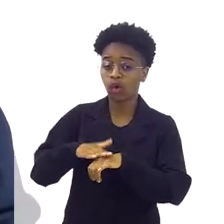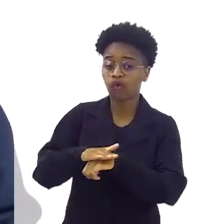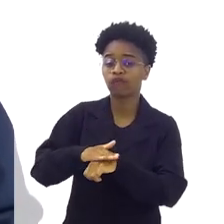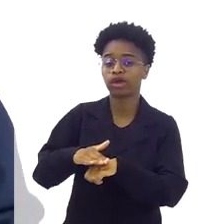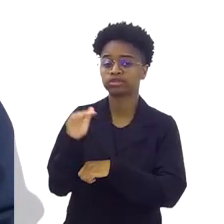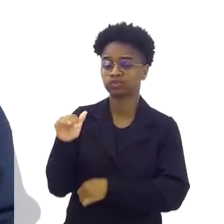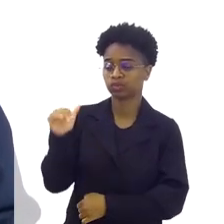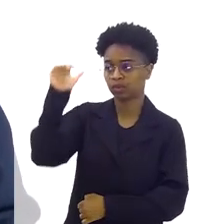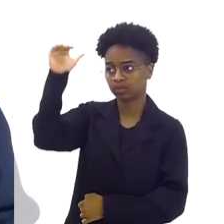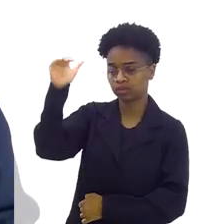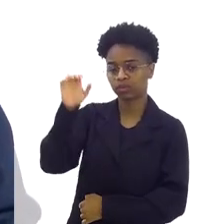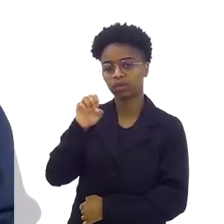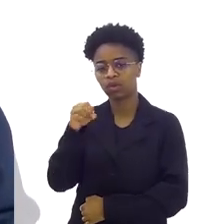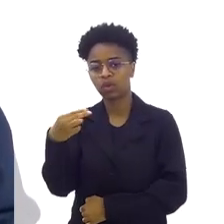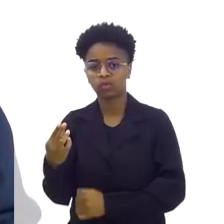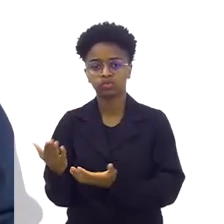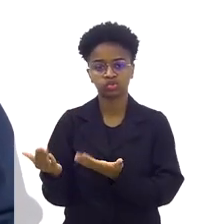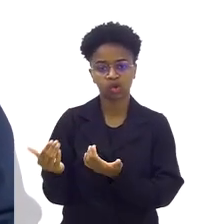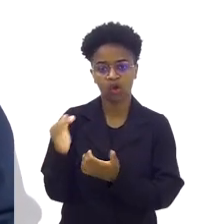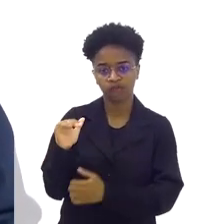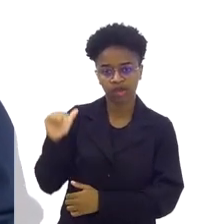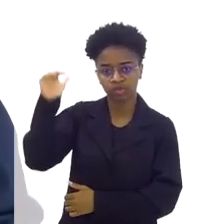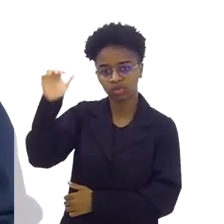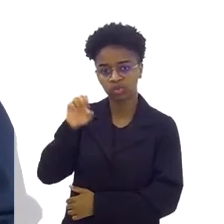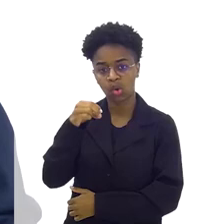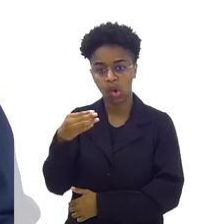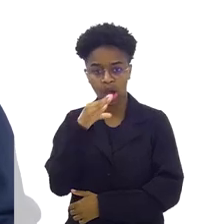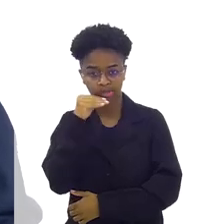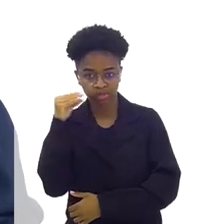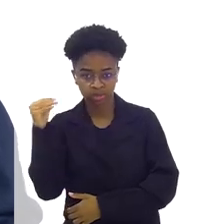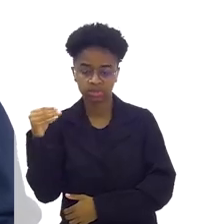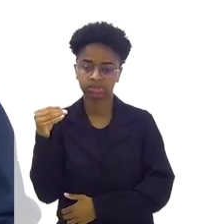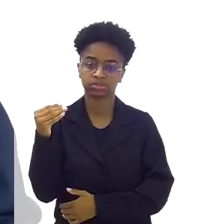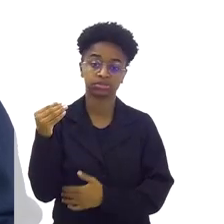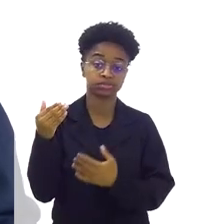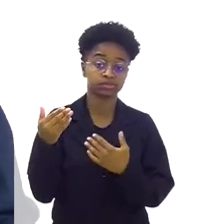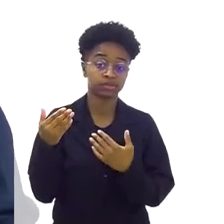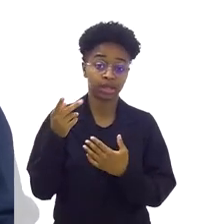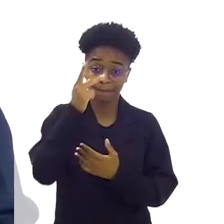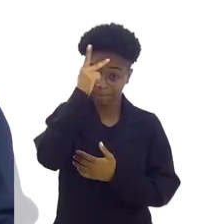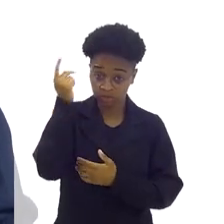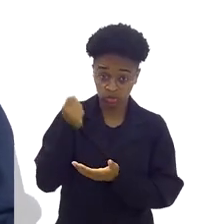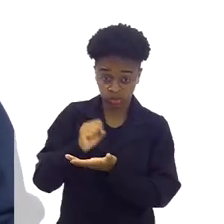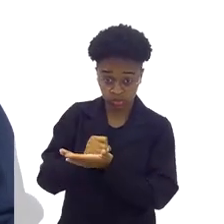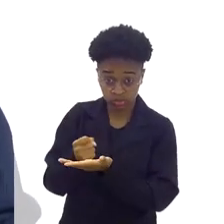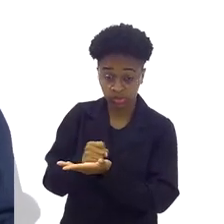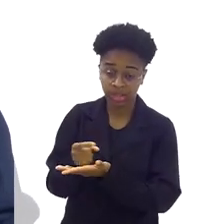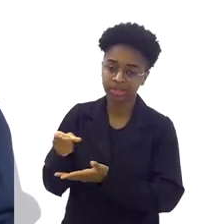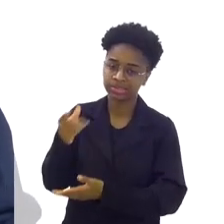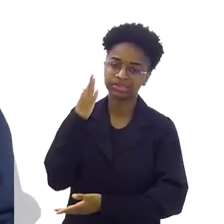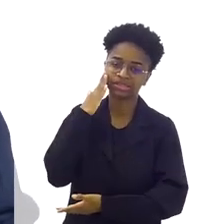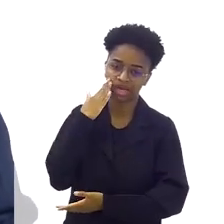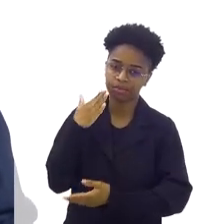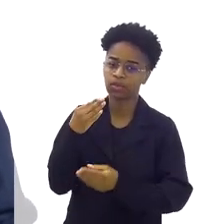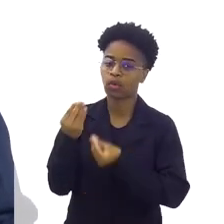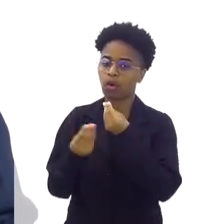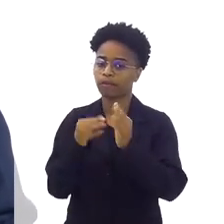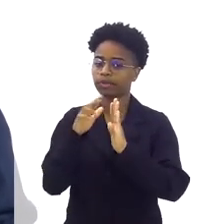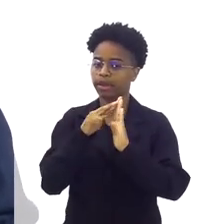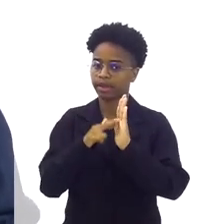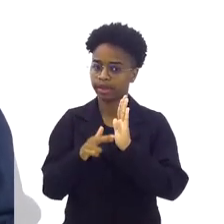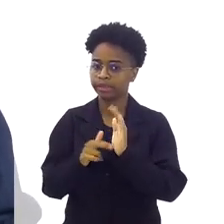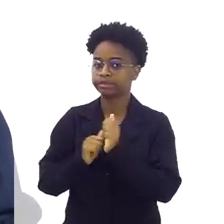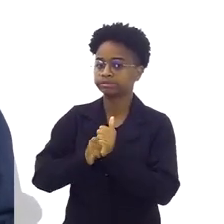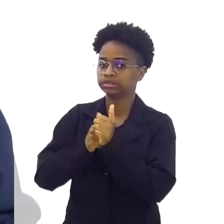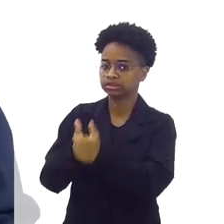com uma pessoa que seja adulta ou um jovem adulto, adolescente mais velho ou algo assim, a pessoa que joga aquilo, ele sabe quais